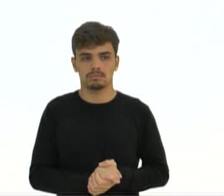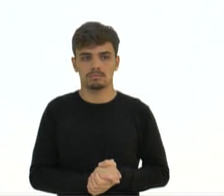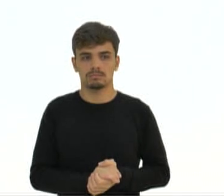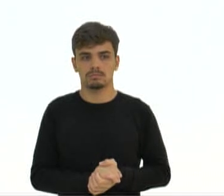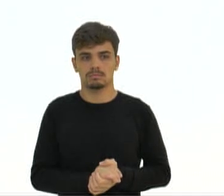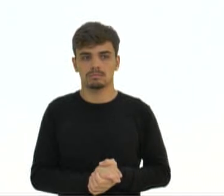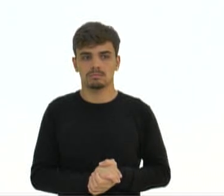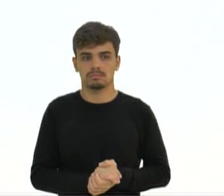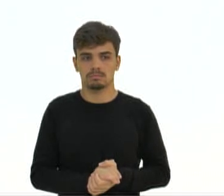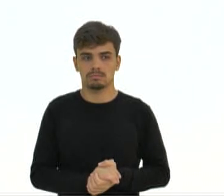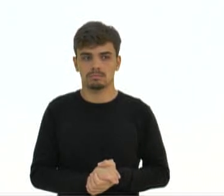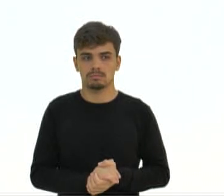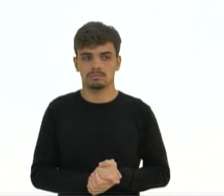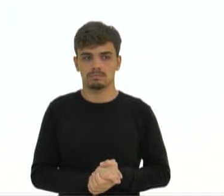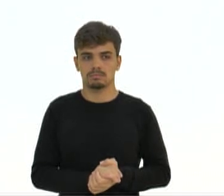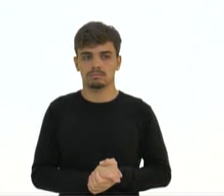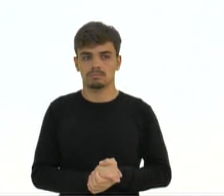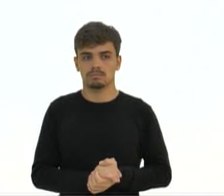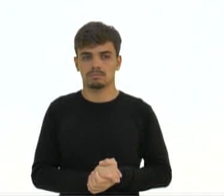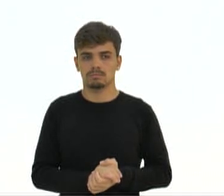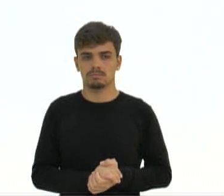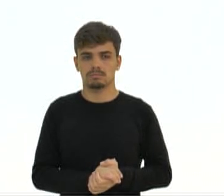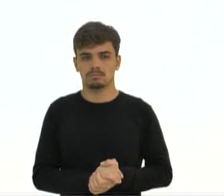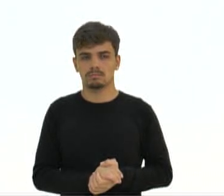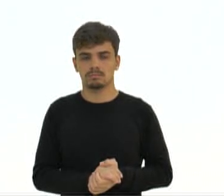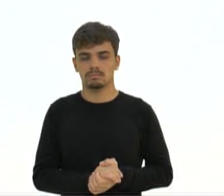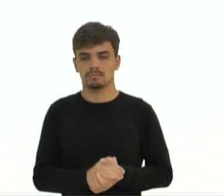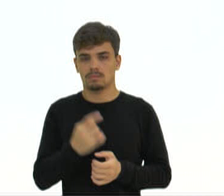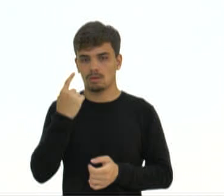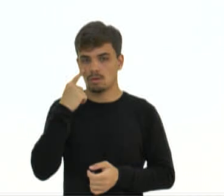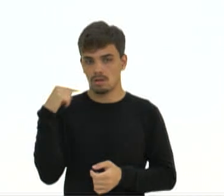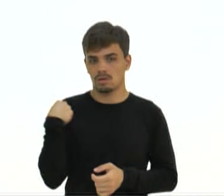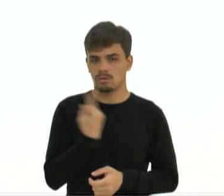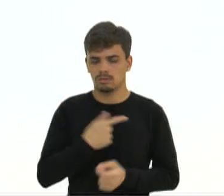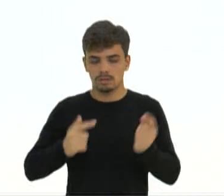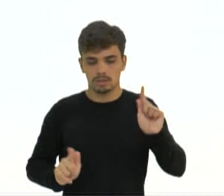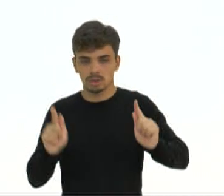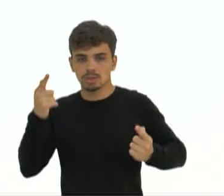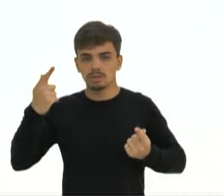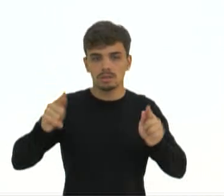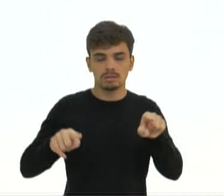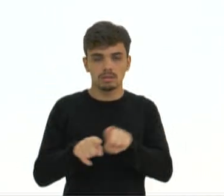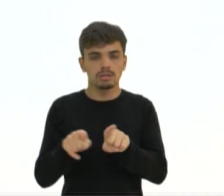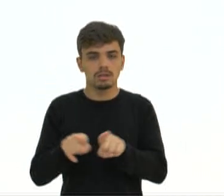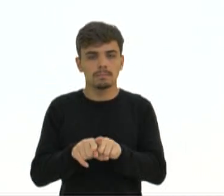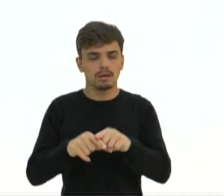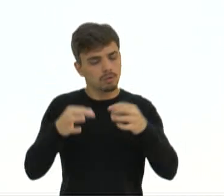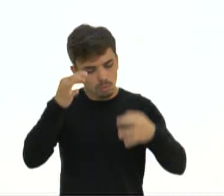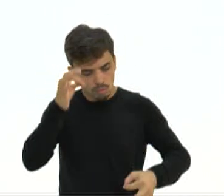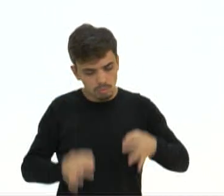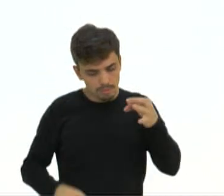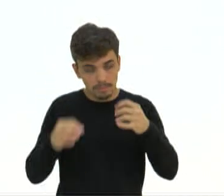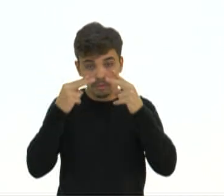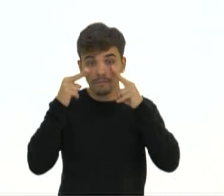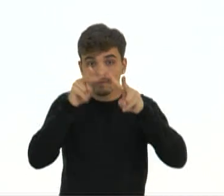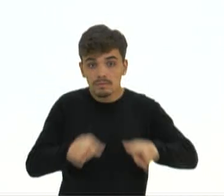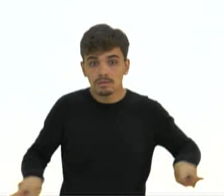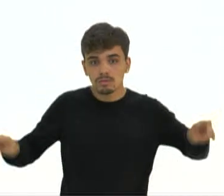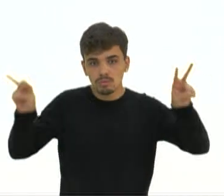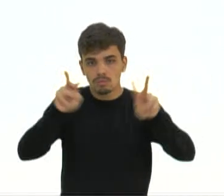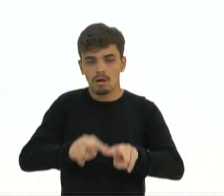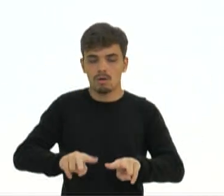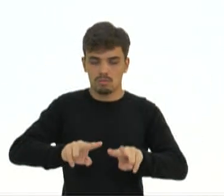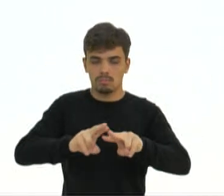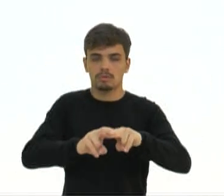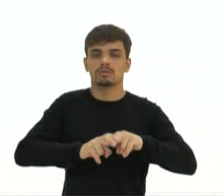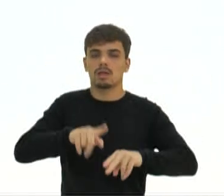emojis, figuritas do WhatsApp e etc. Então, são os nossos gestos e comportamentos de tipo visual. Então, não